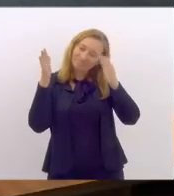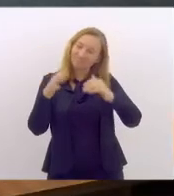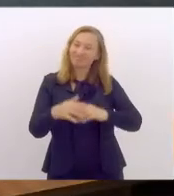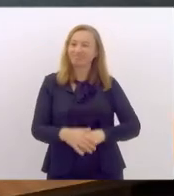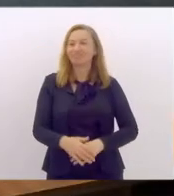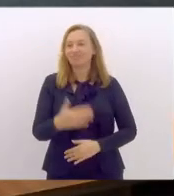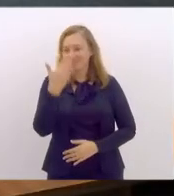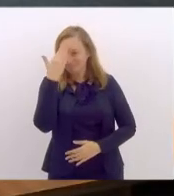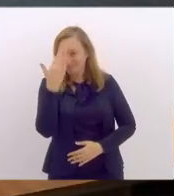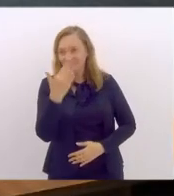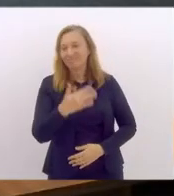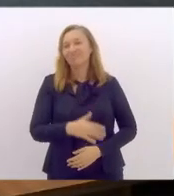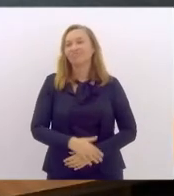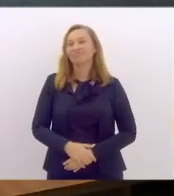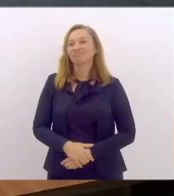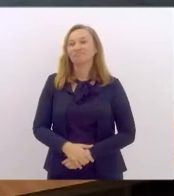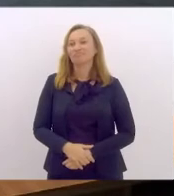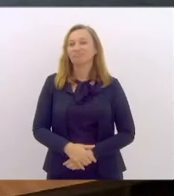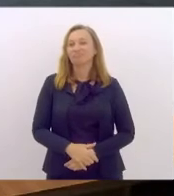obrigado